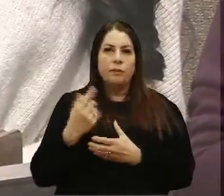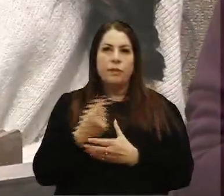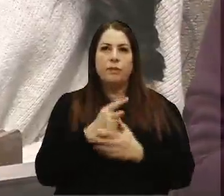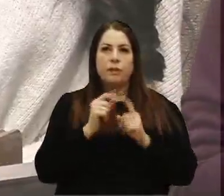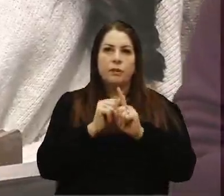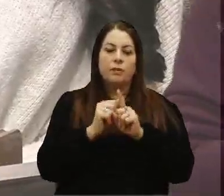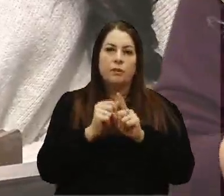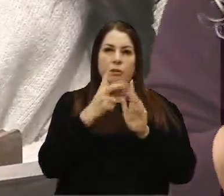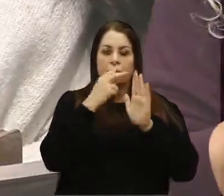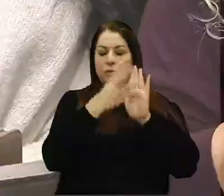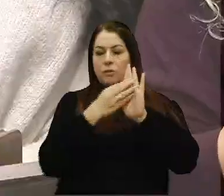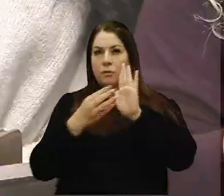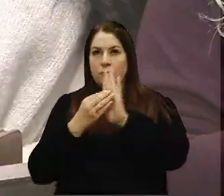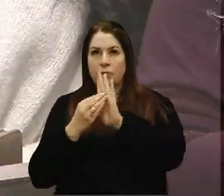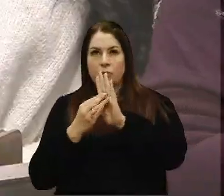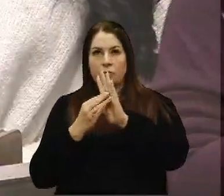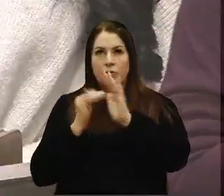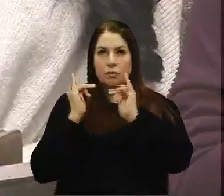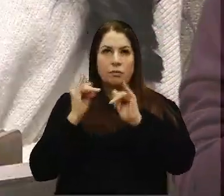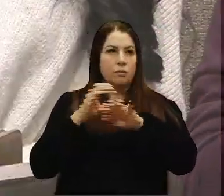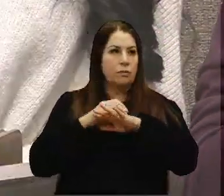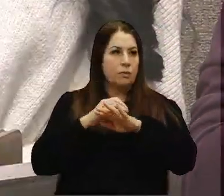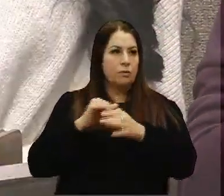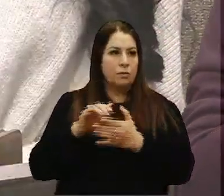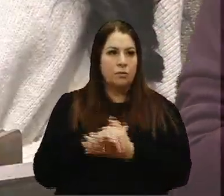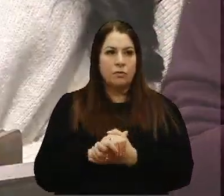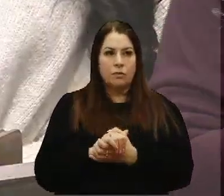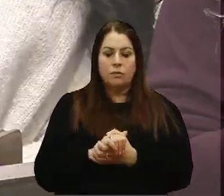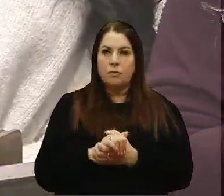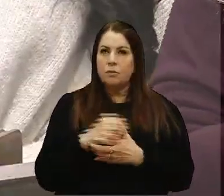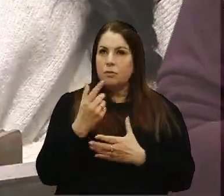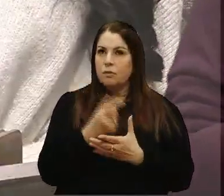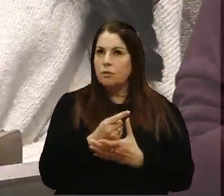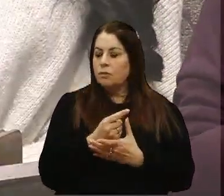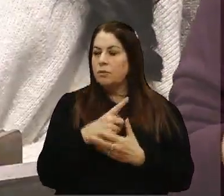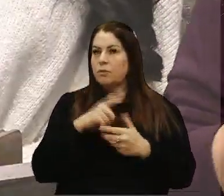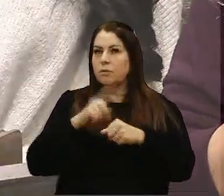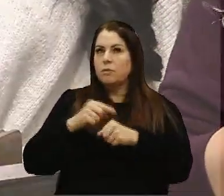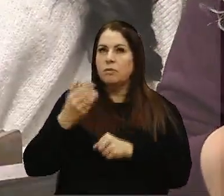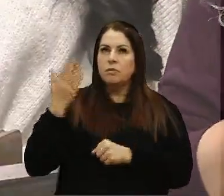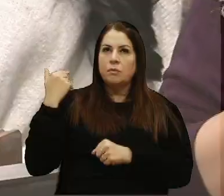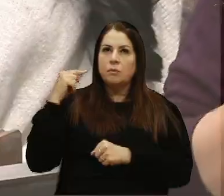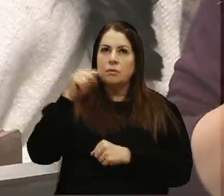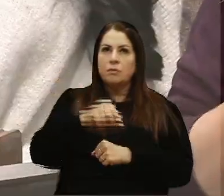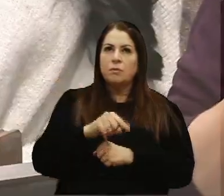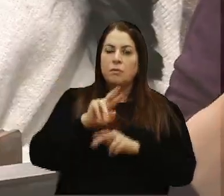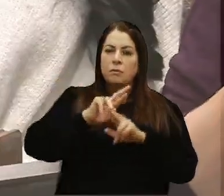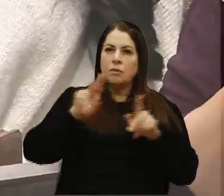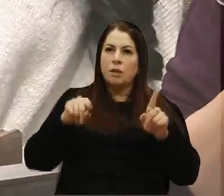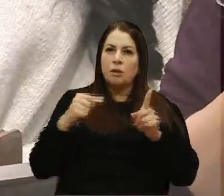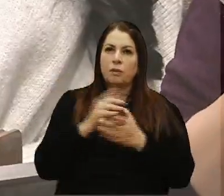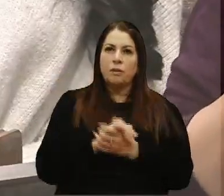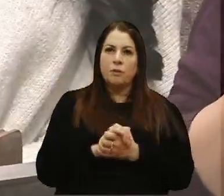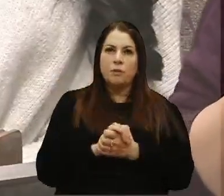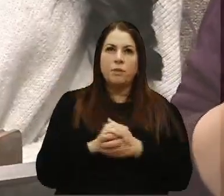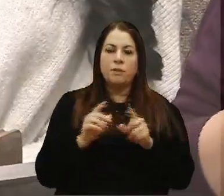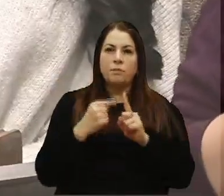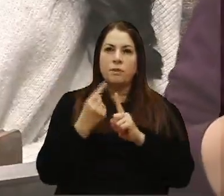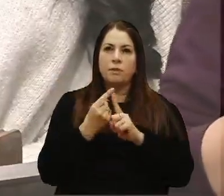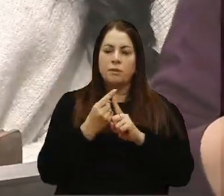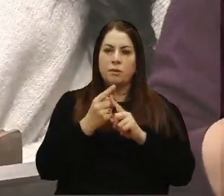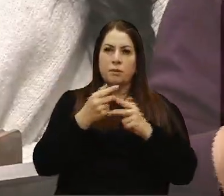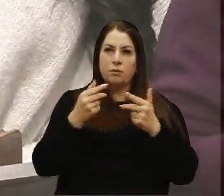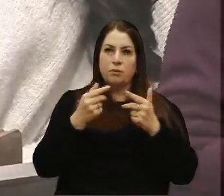nosso modelo de transporte coletivo. Em outras sessões, há um tempo atrás, a gente trouxe diversas coisas